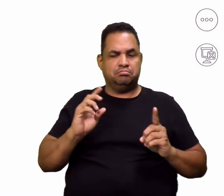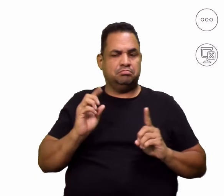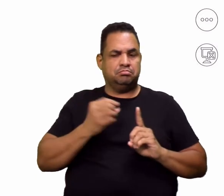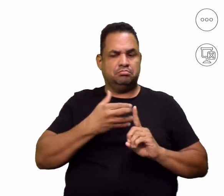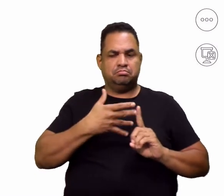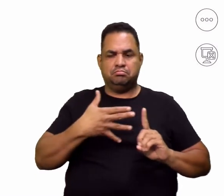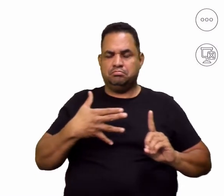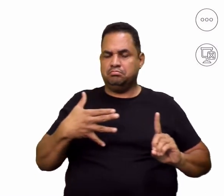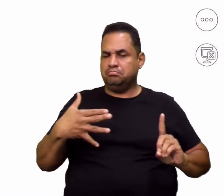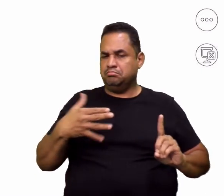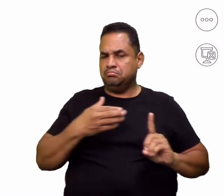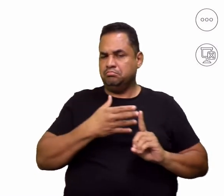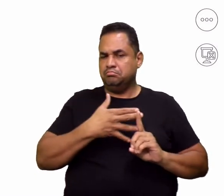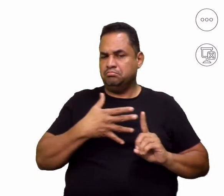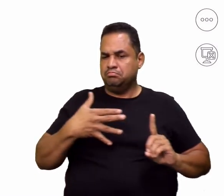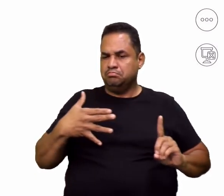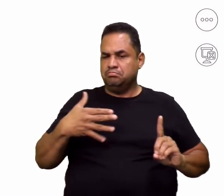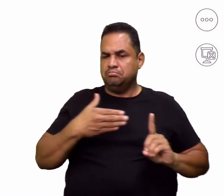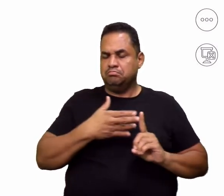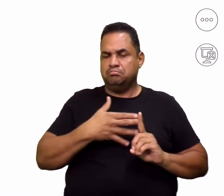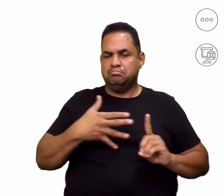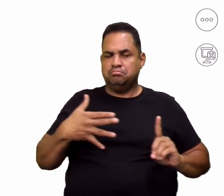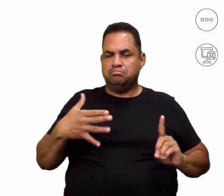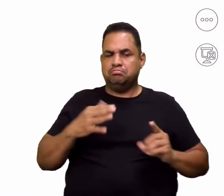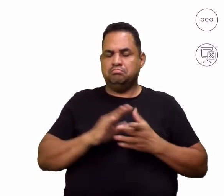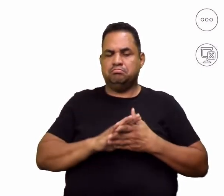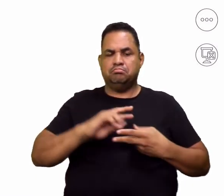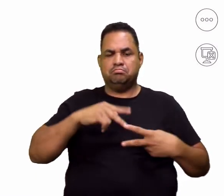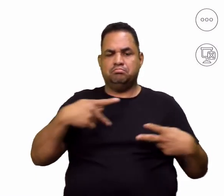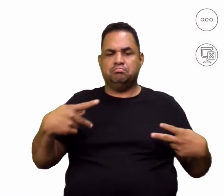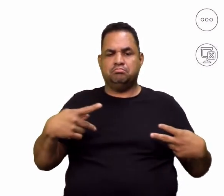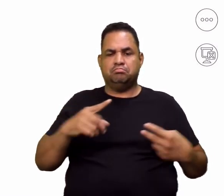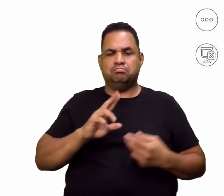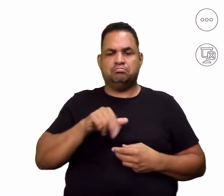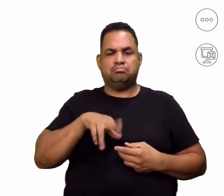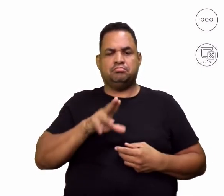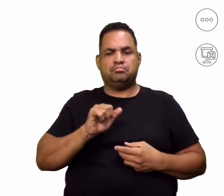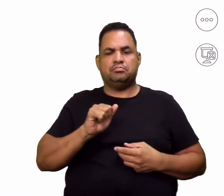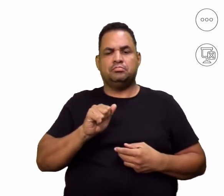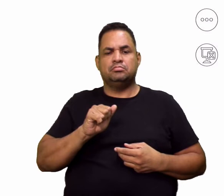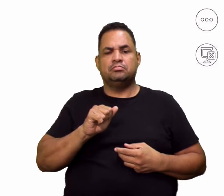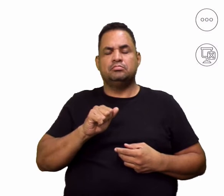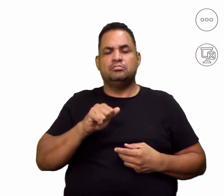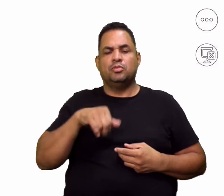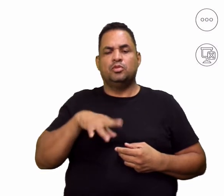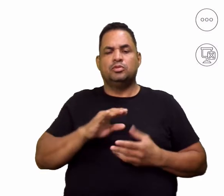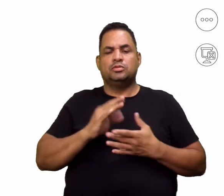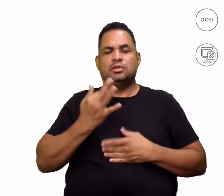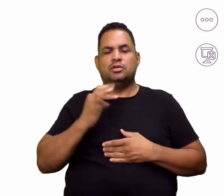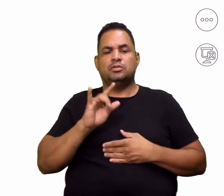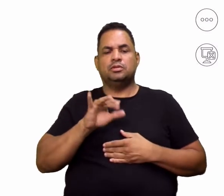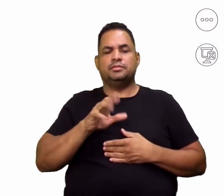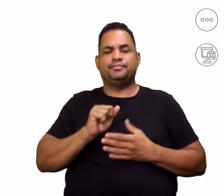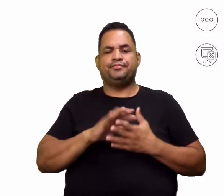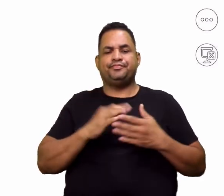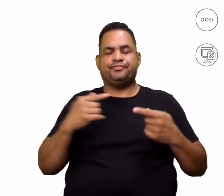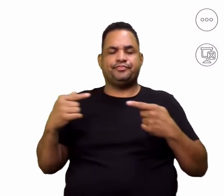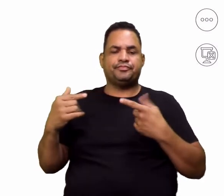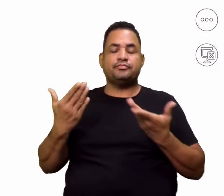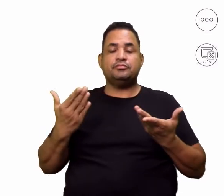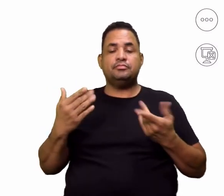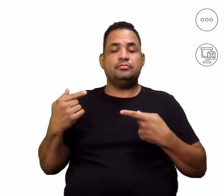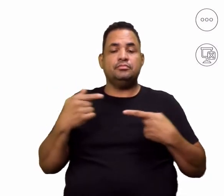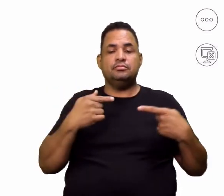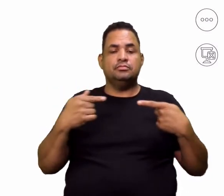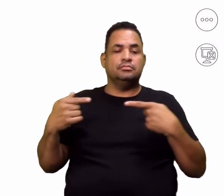não tem nada a ver com síndrome genética, nem de monossomia e nem de trissomia. O que é